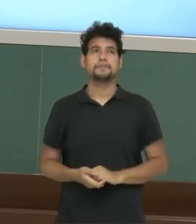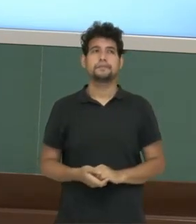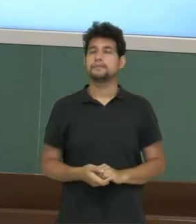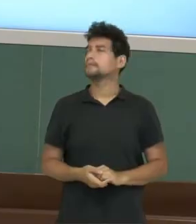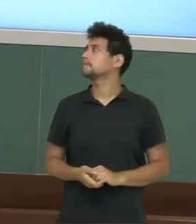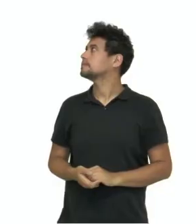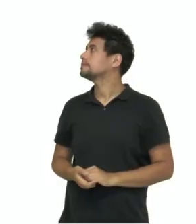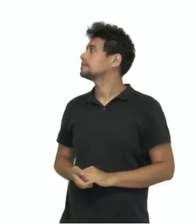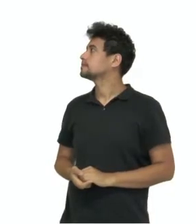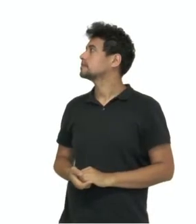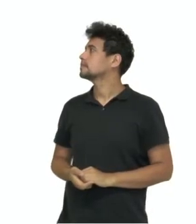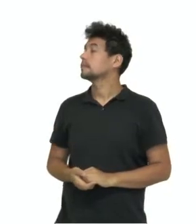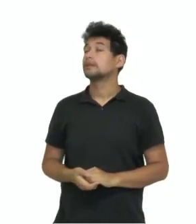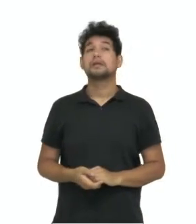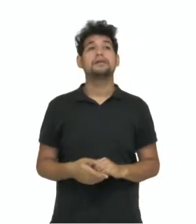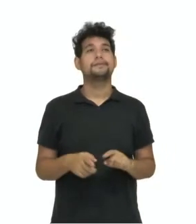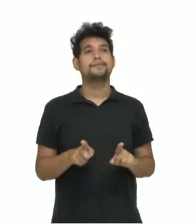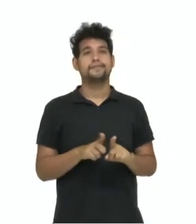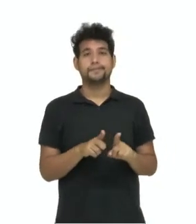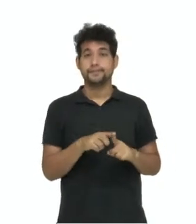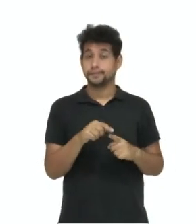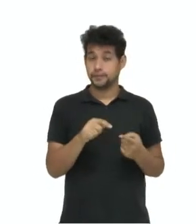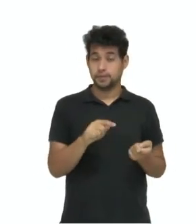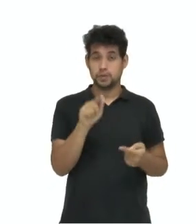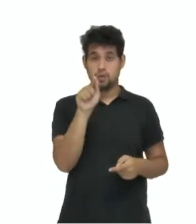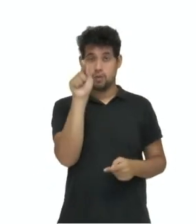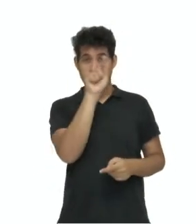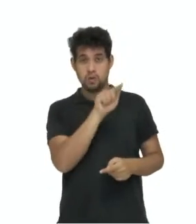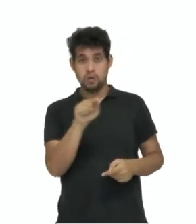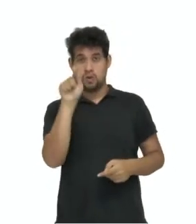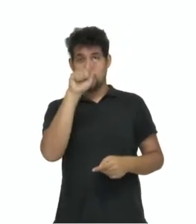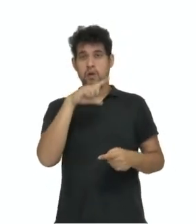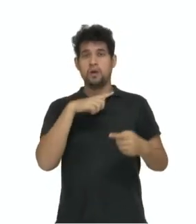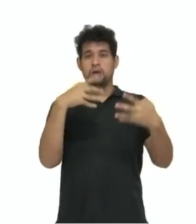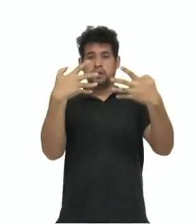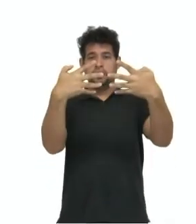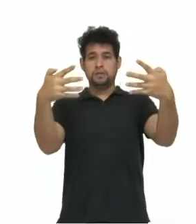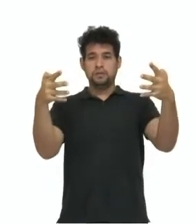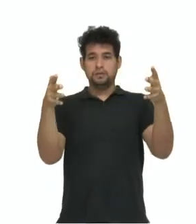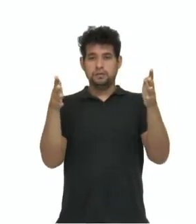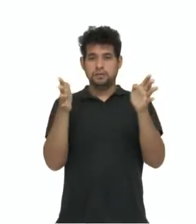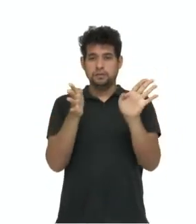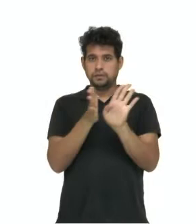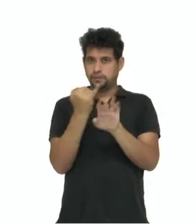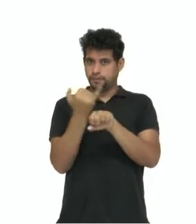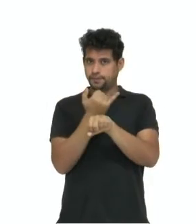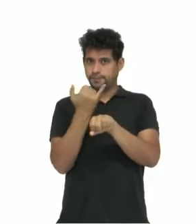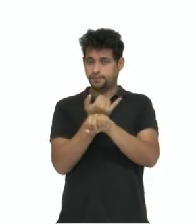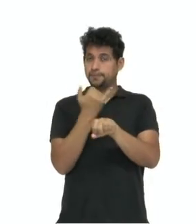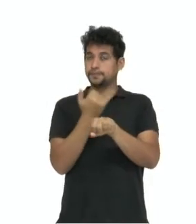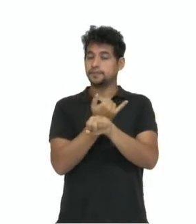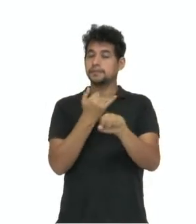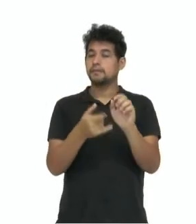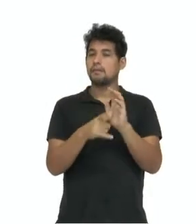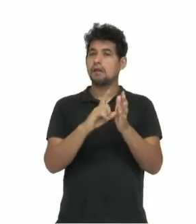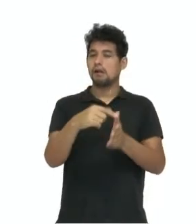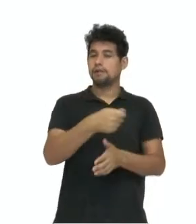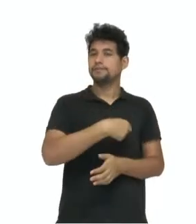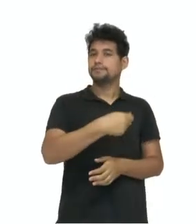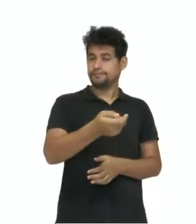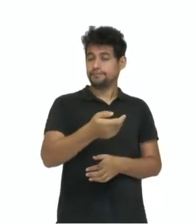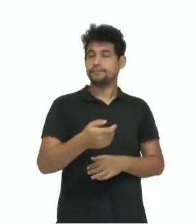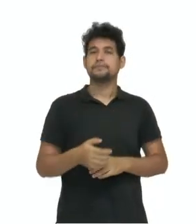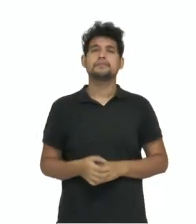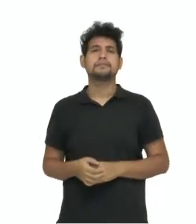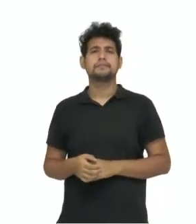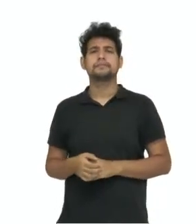só, disputado em um círculo com uma proteção de tela de aço na parte anterior ao local destinado ao atleta.